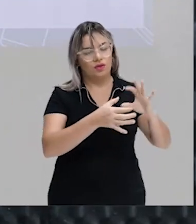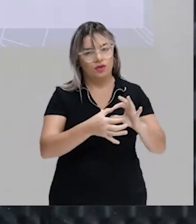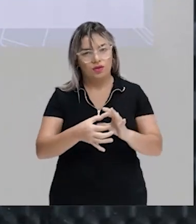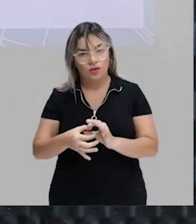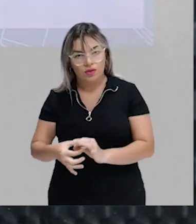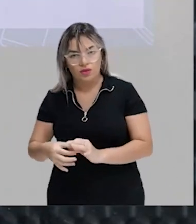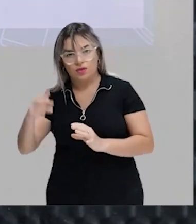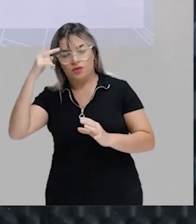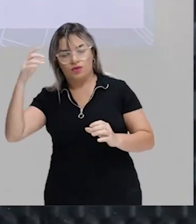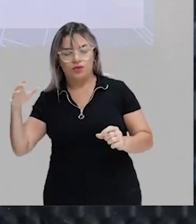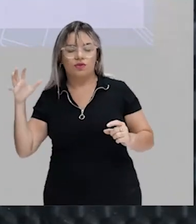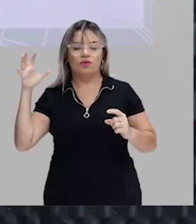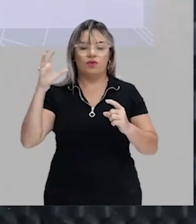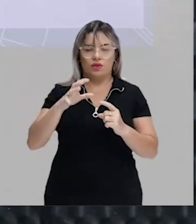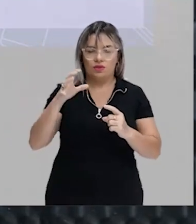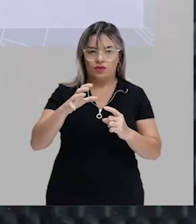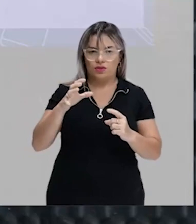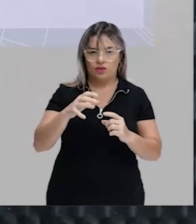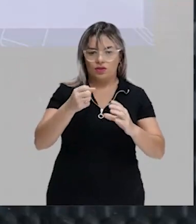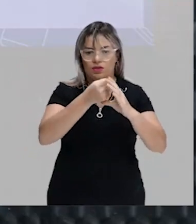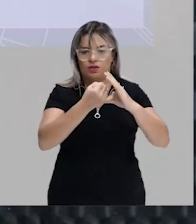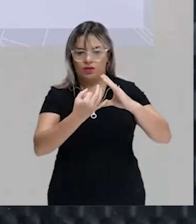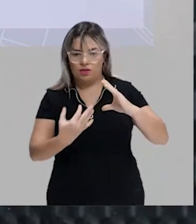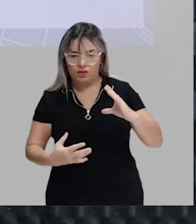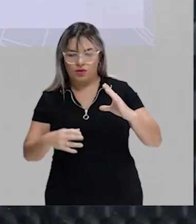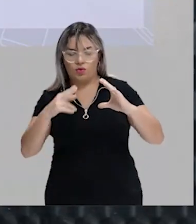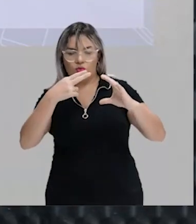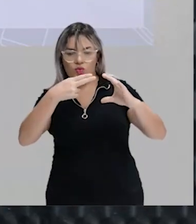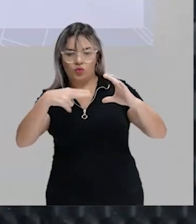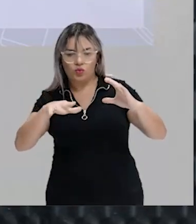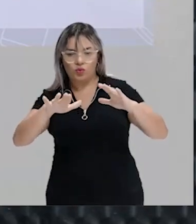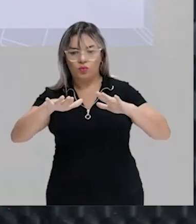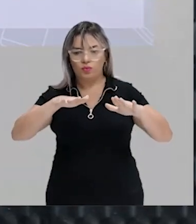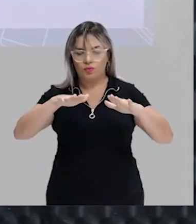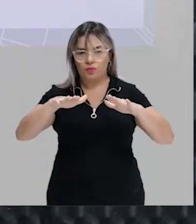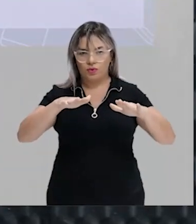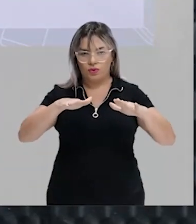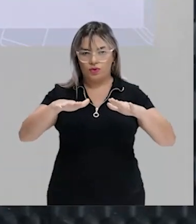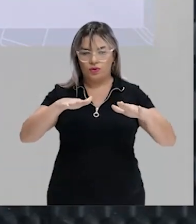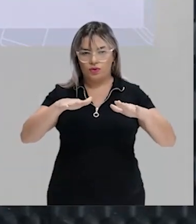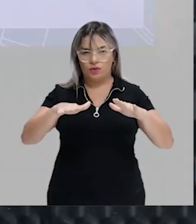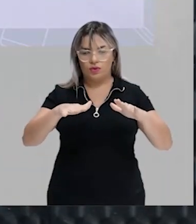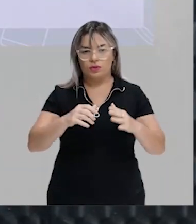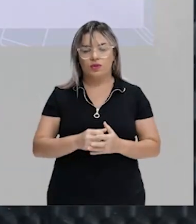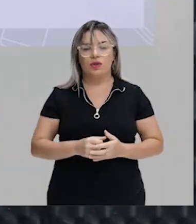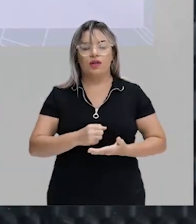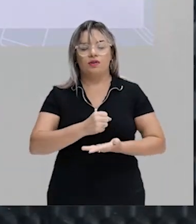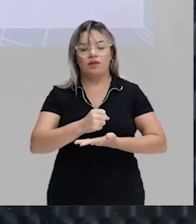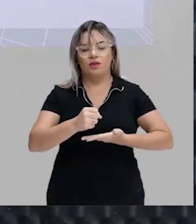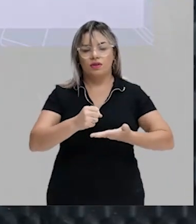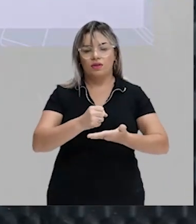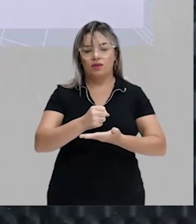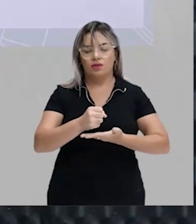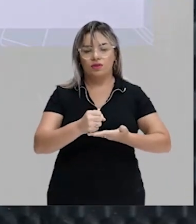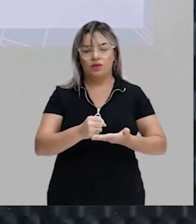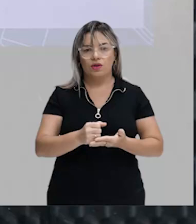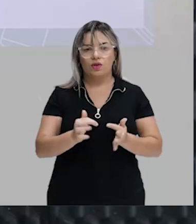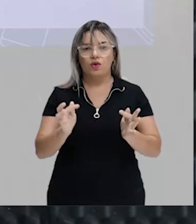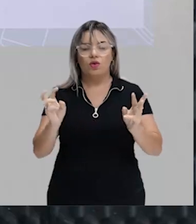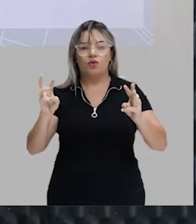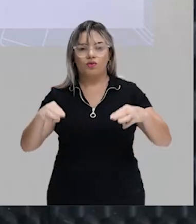influenciar nessas características. O nome do movimento vai marcar o quê? O fim da Idade Média. Quando acaba a Idade Média?